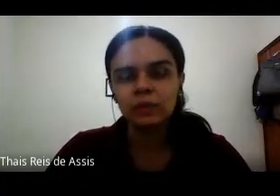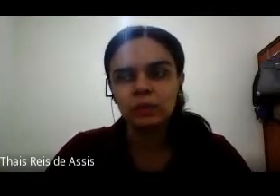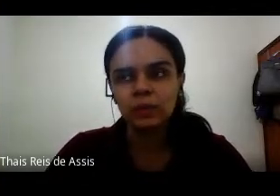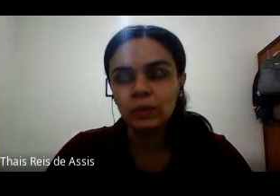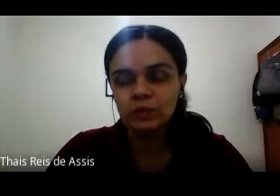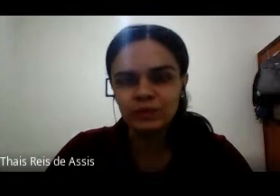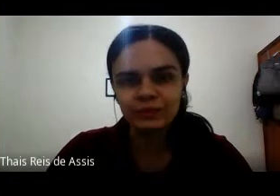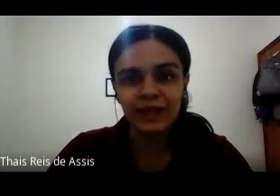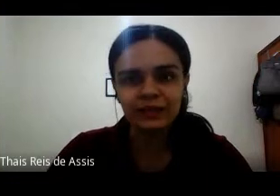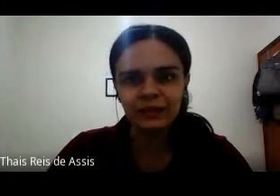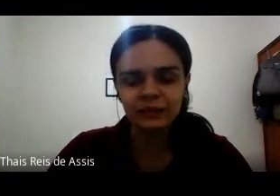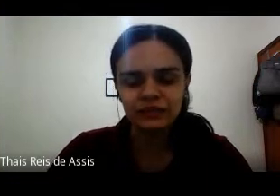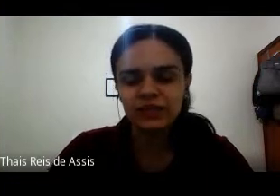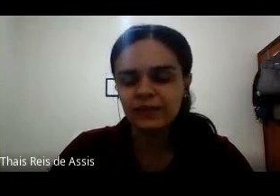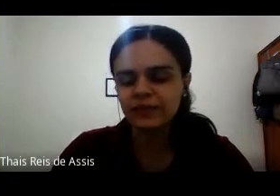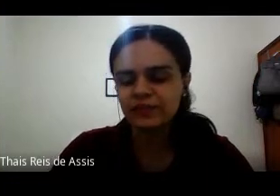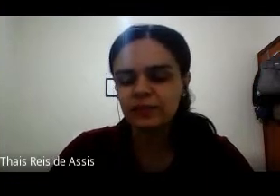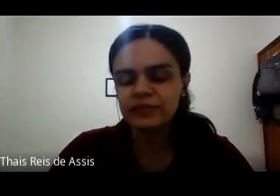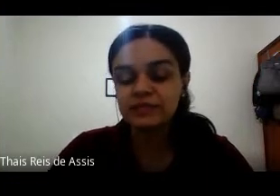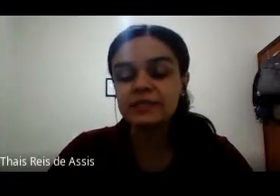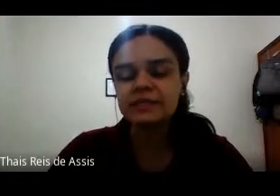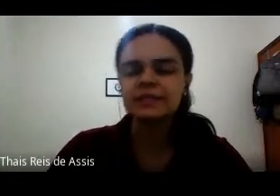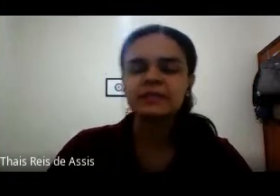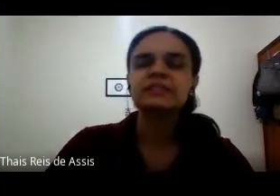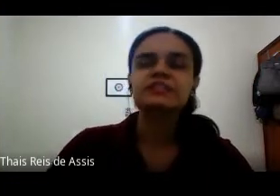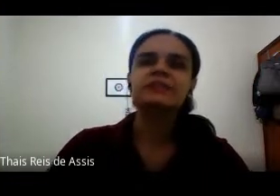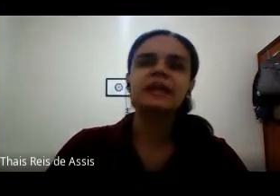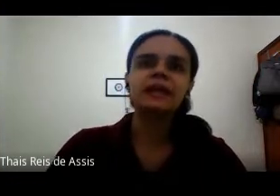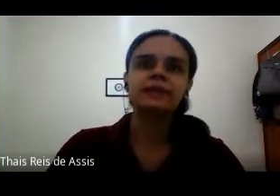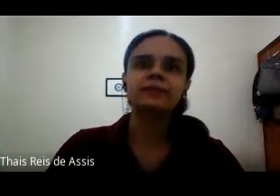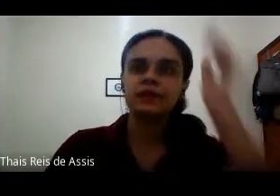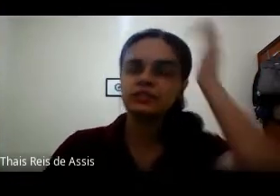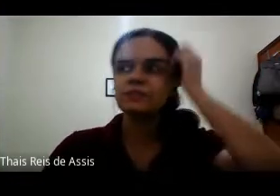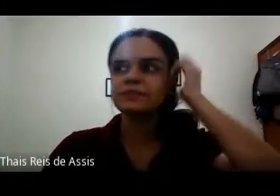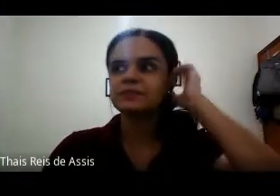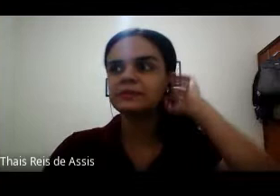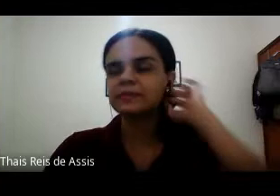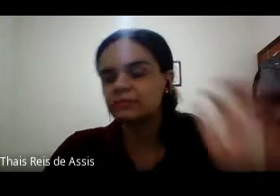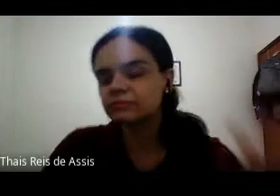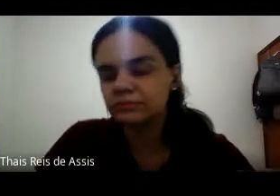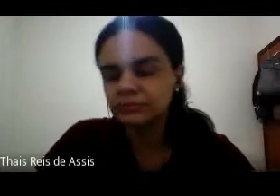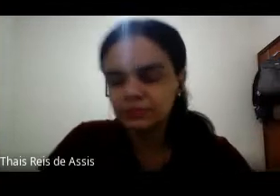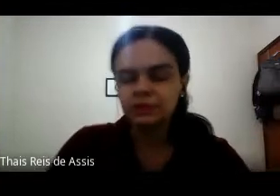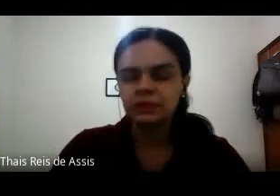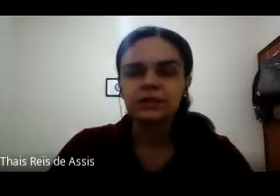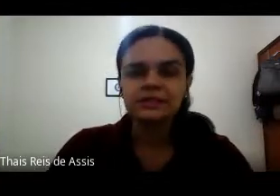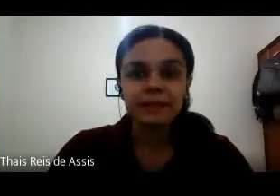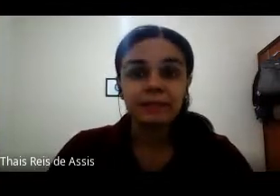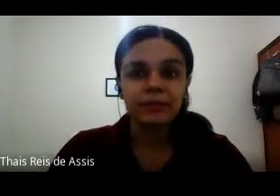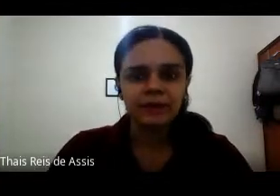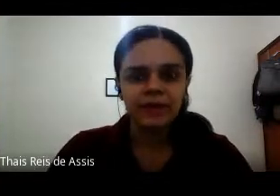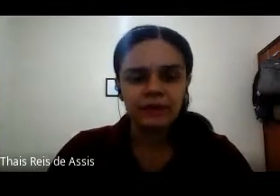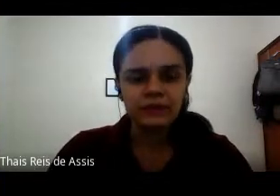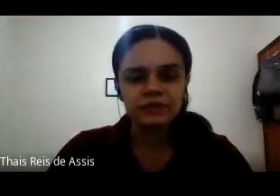incremento, o uso da tecnologia, a gente precisa de ter, a gente não precisa de ser